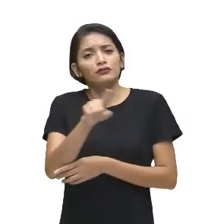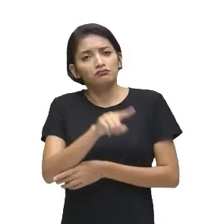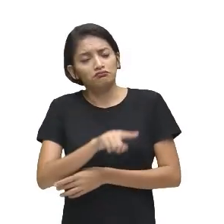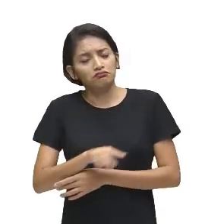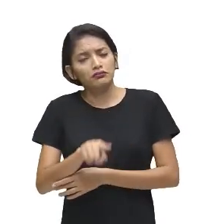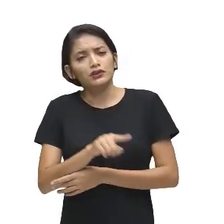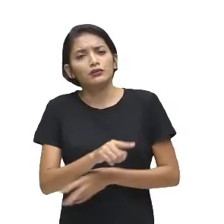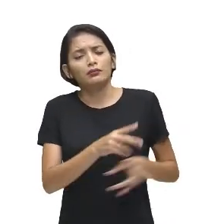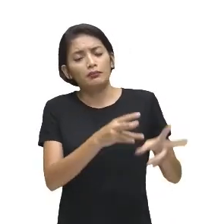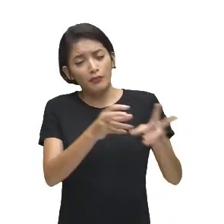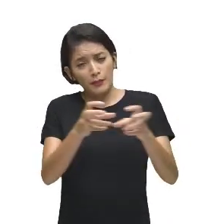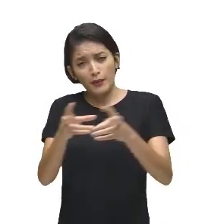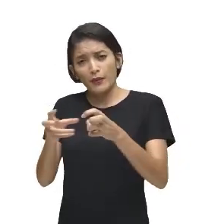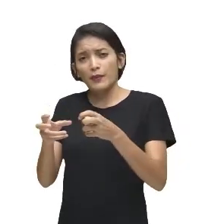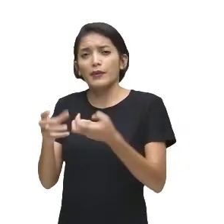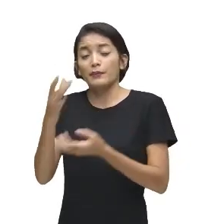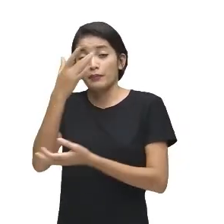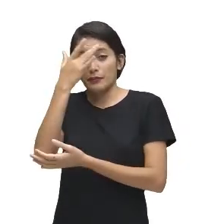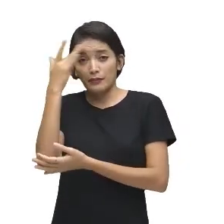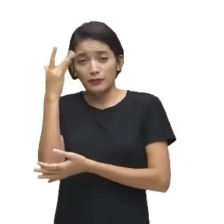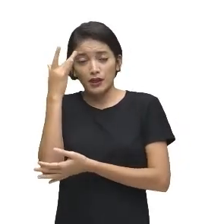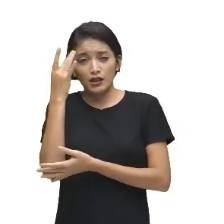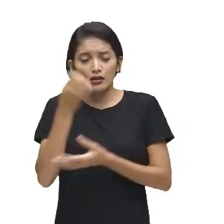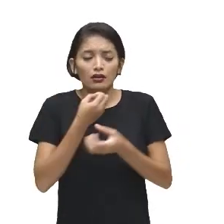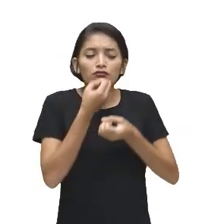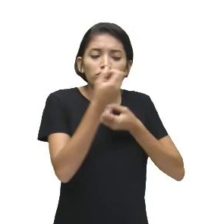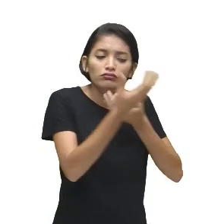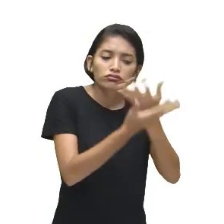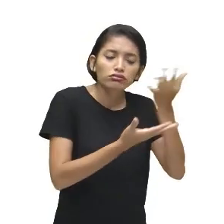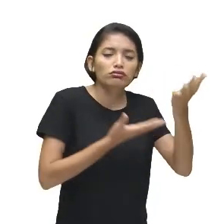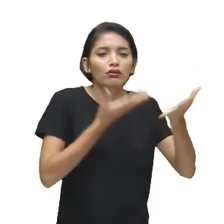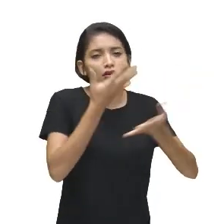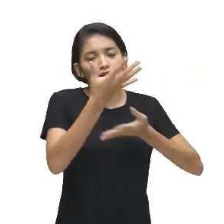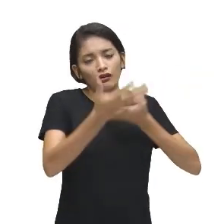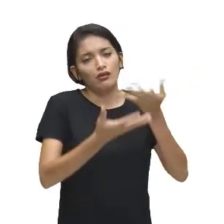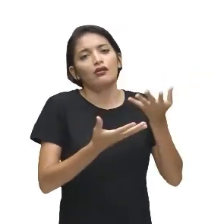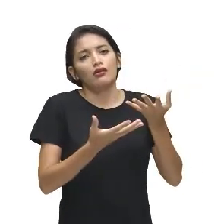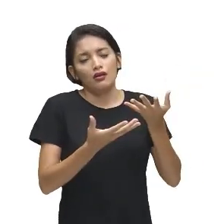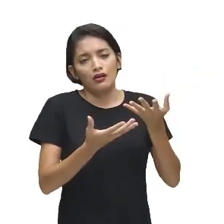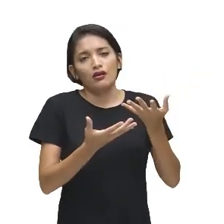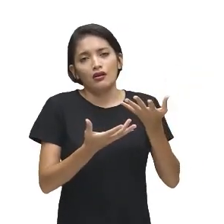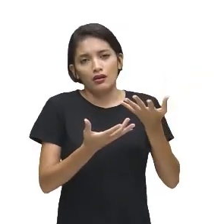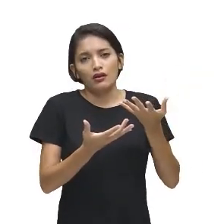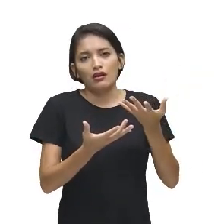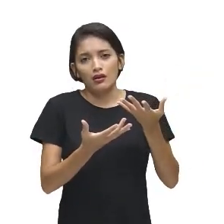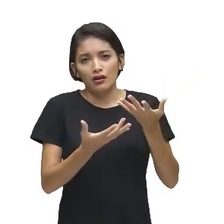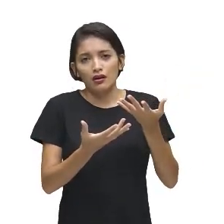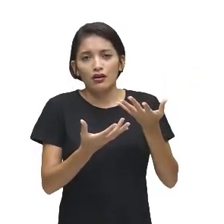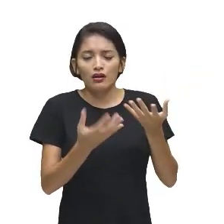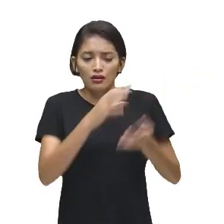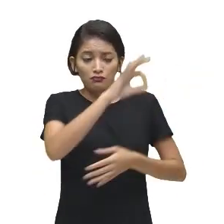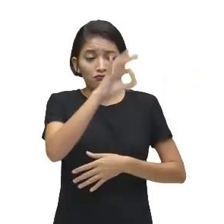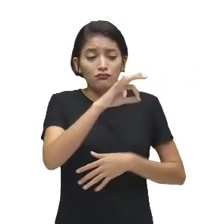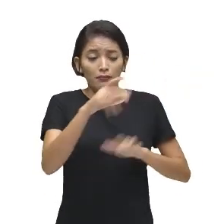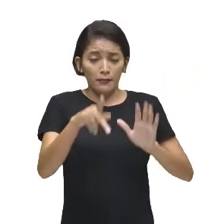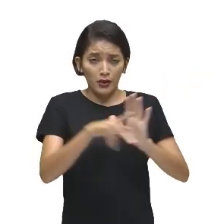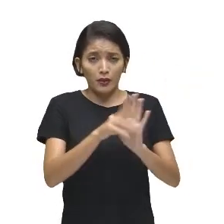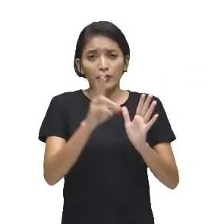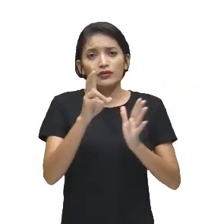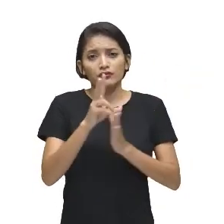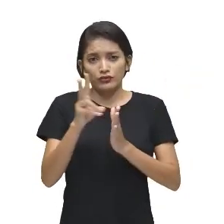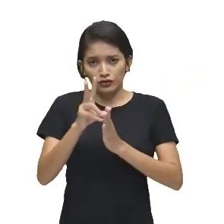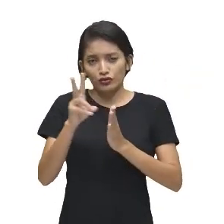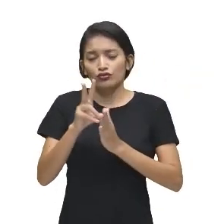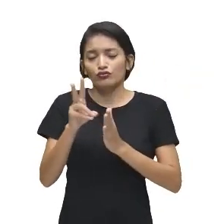ver pessoas que confessam ou mantêm a espiritualidade indígena, que